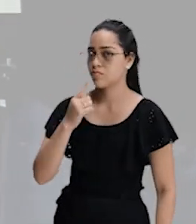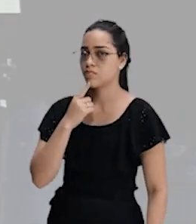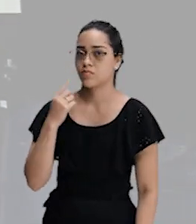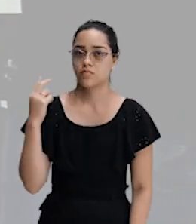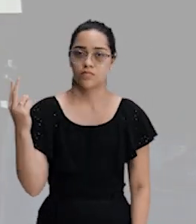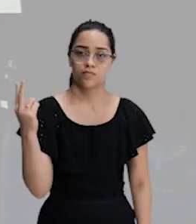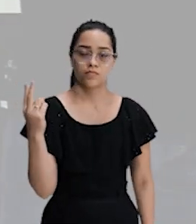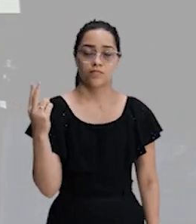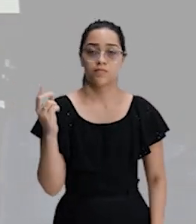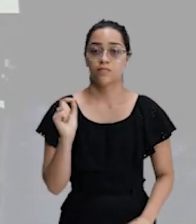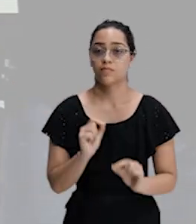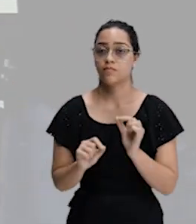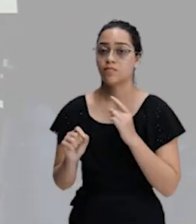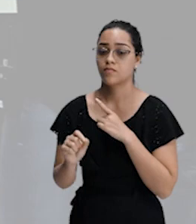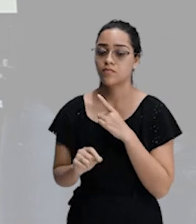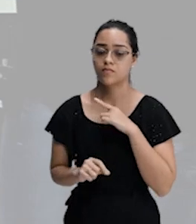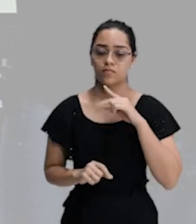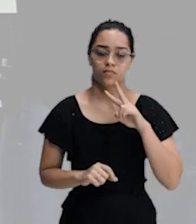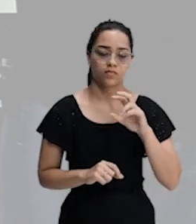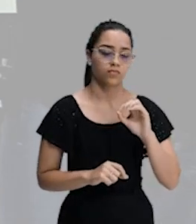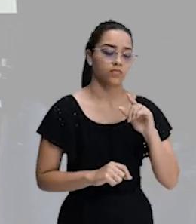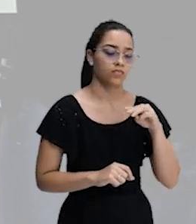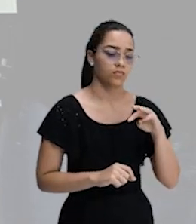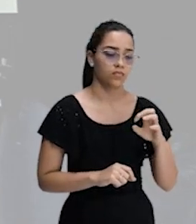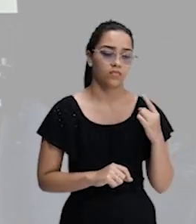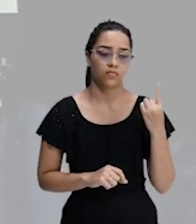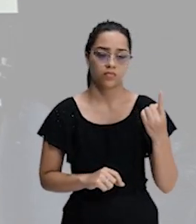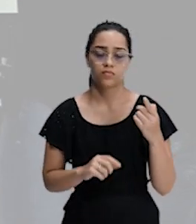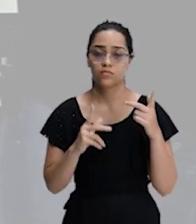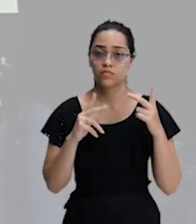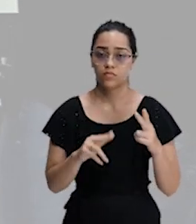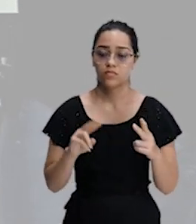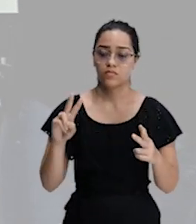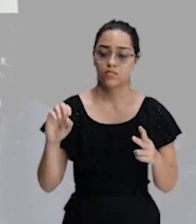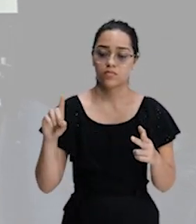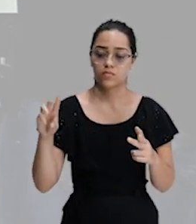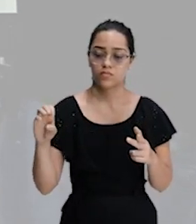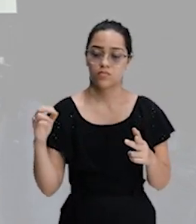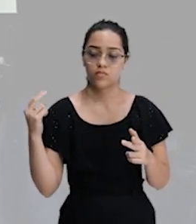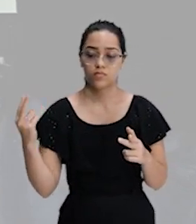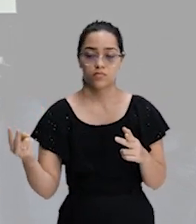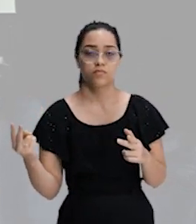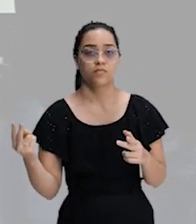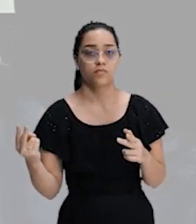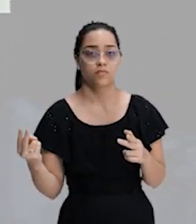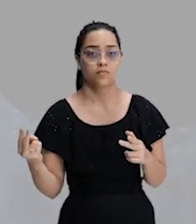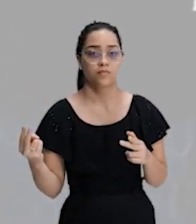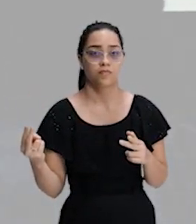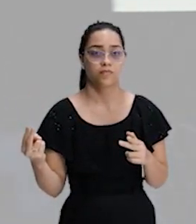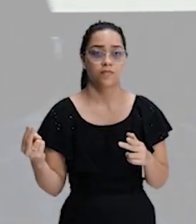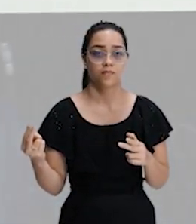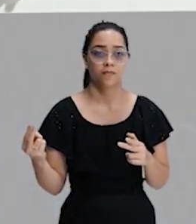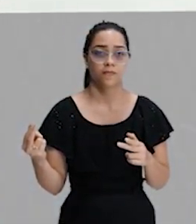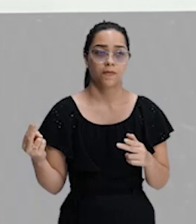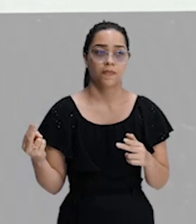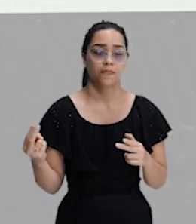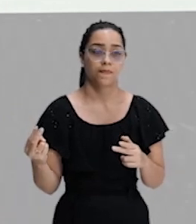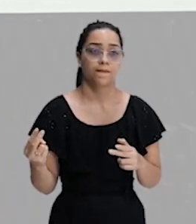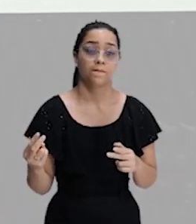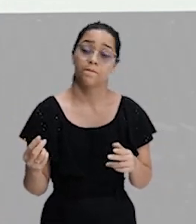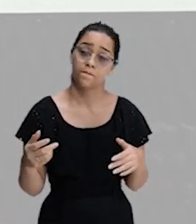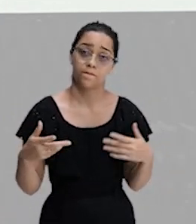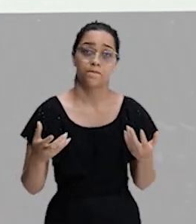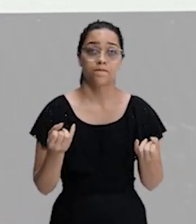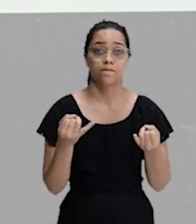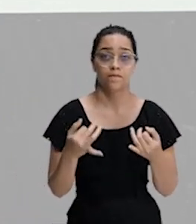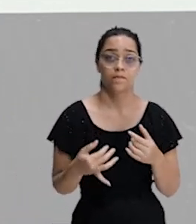2. Ele está dizendo que o volume 1 é igual ao volume 2. Né? O que ele disse foi